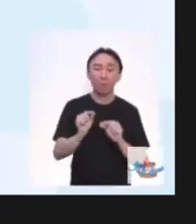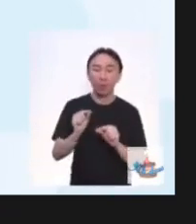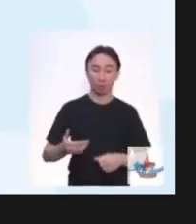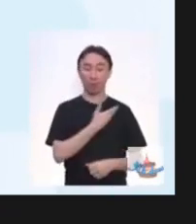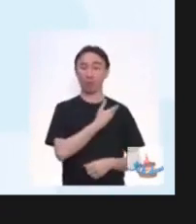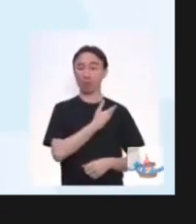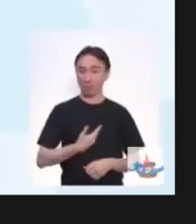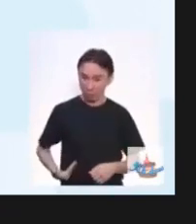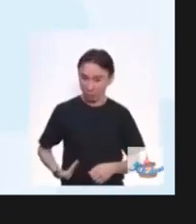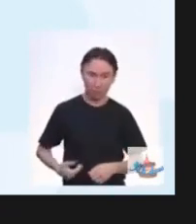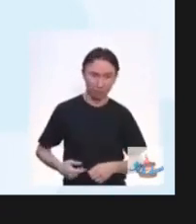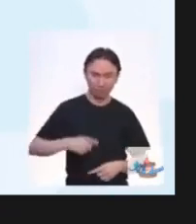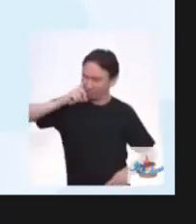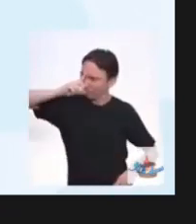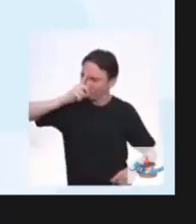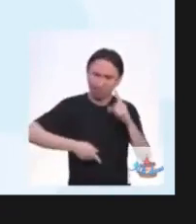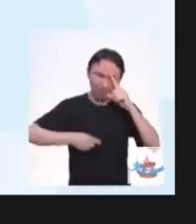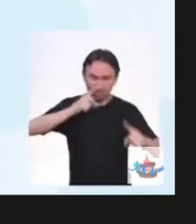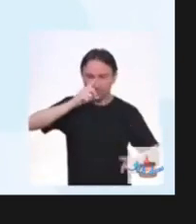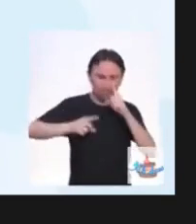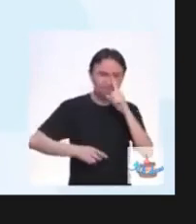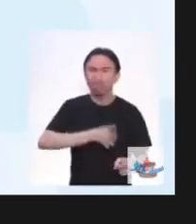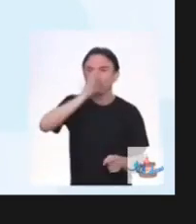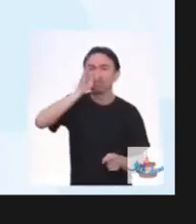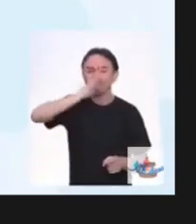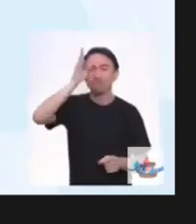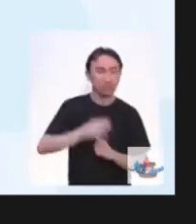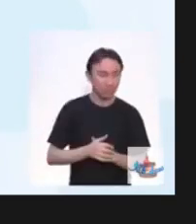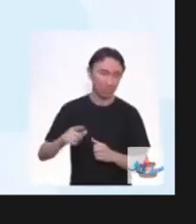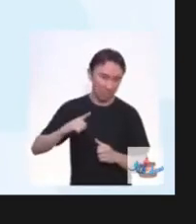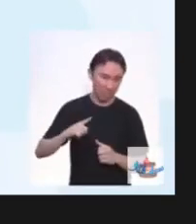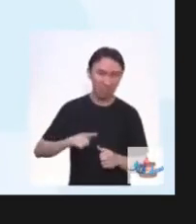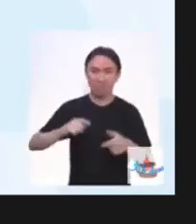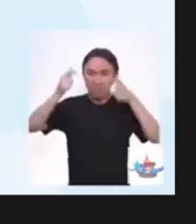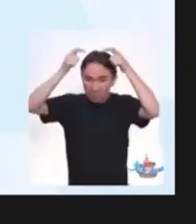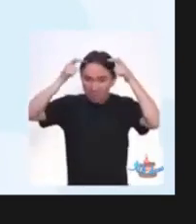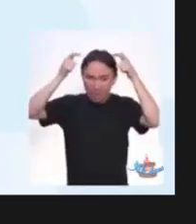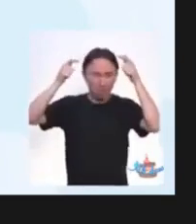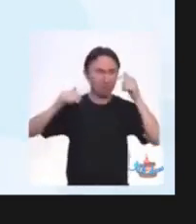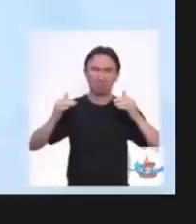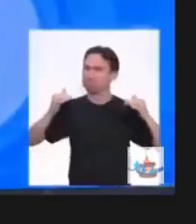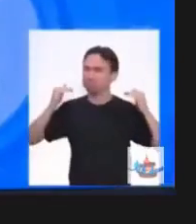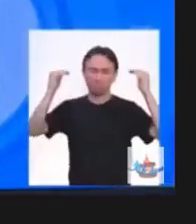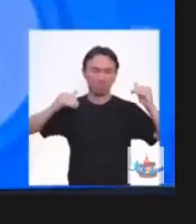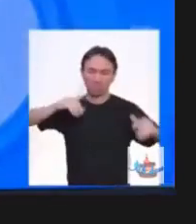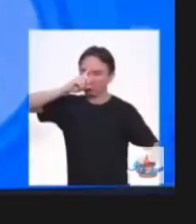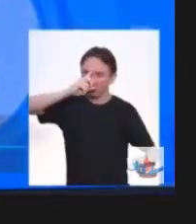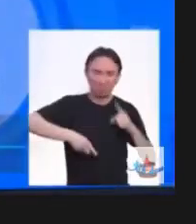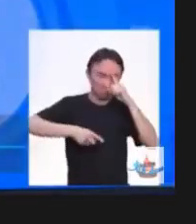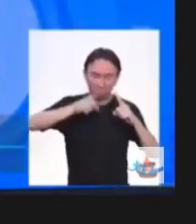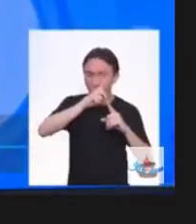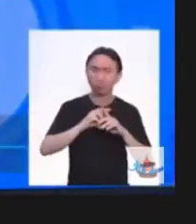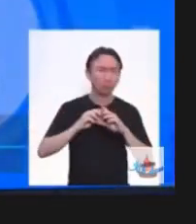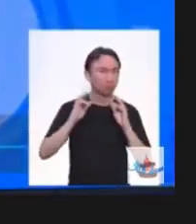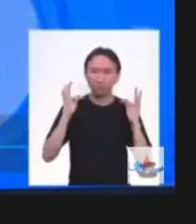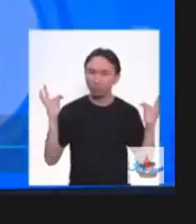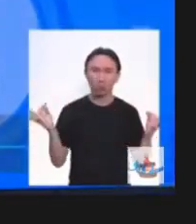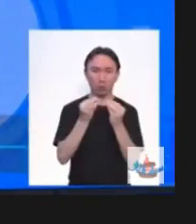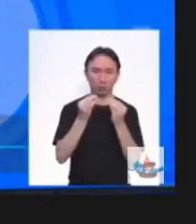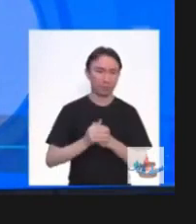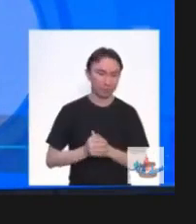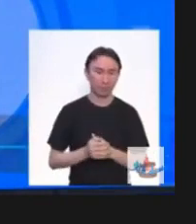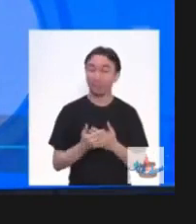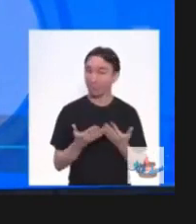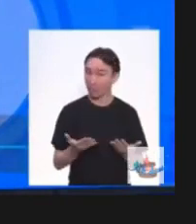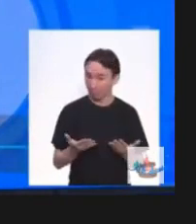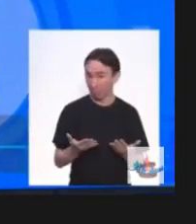Estado. Pessoal, intervenção, vocês já sabem aí que tem a mão do rei, né? Nós temos um soberano que está intervindo no Estado. Esse Estado moderno, ele